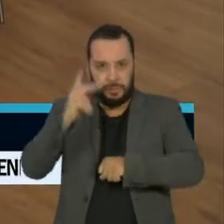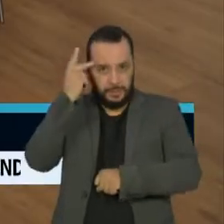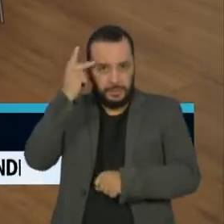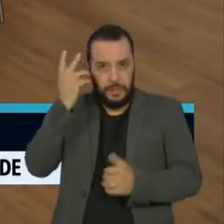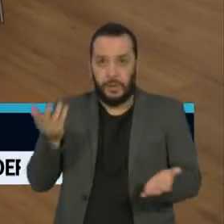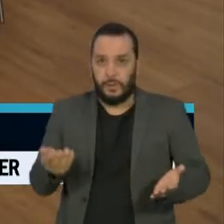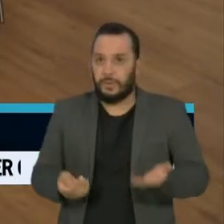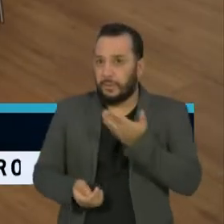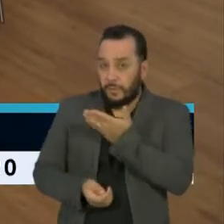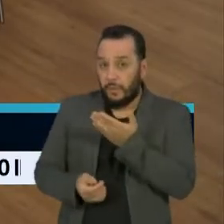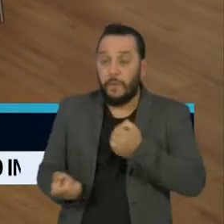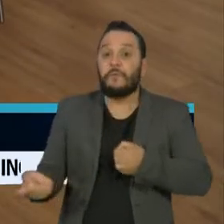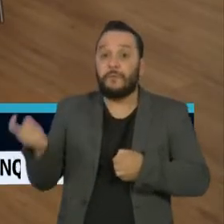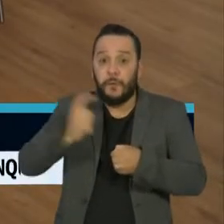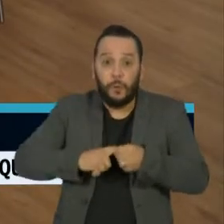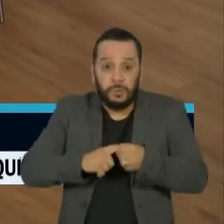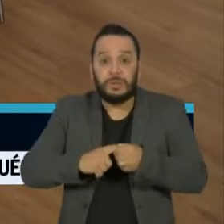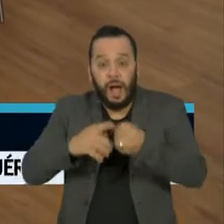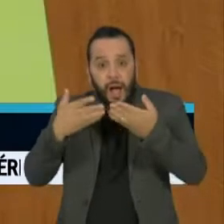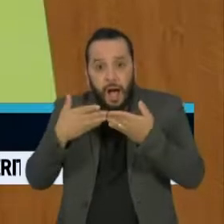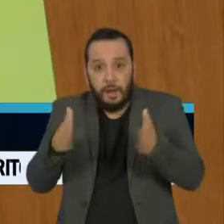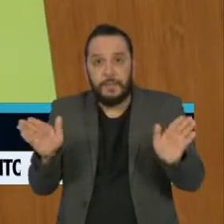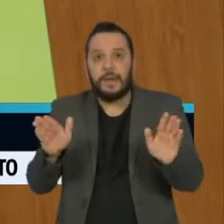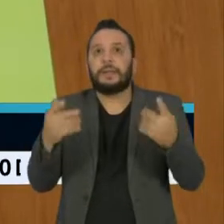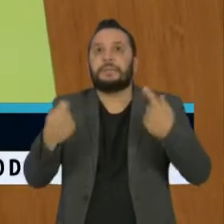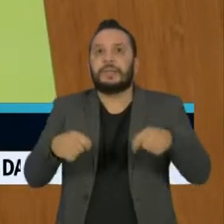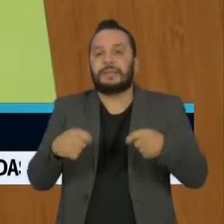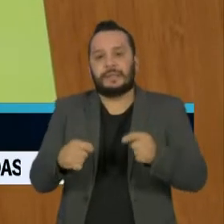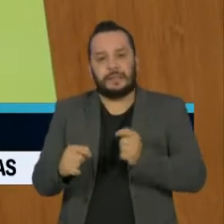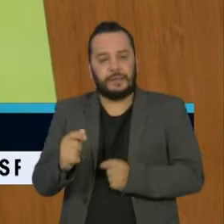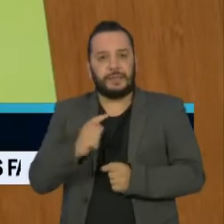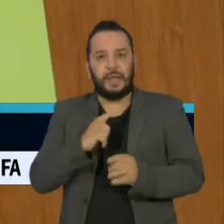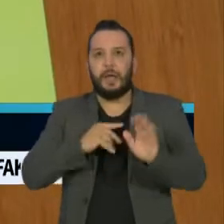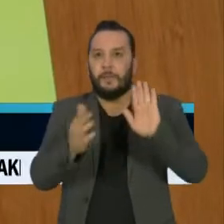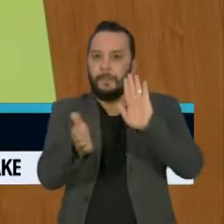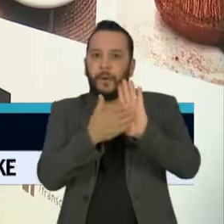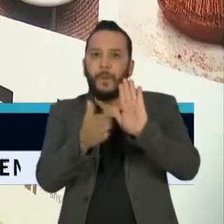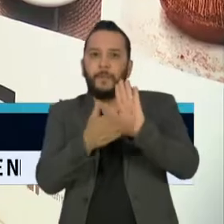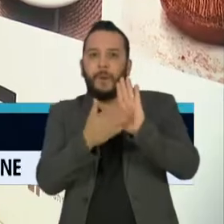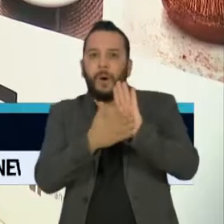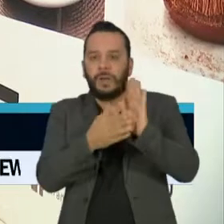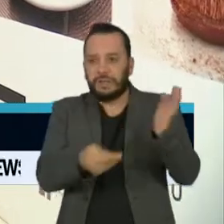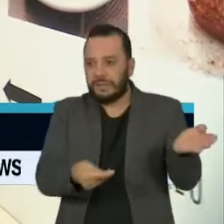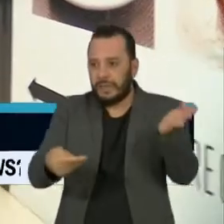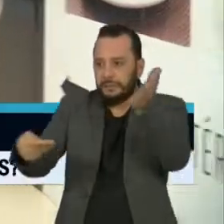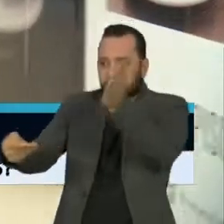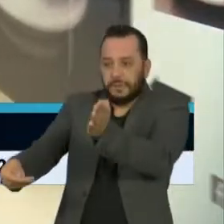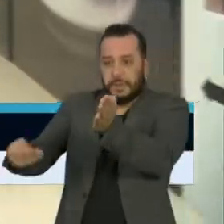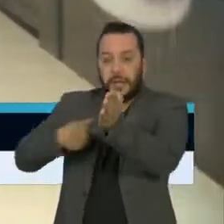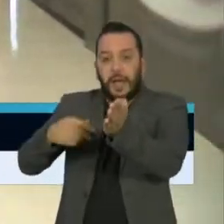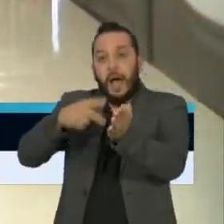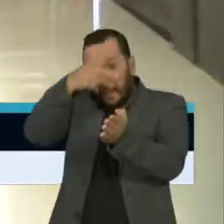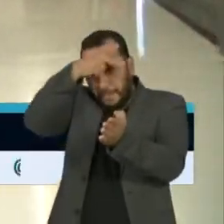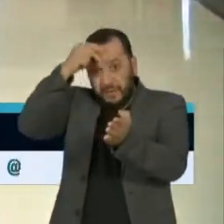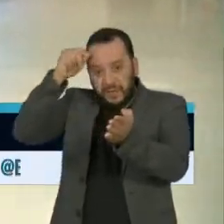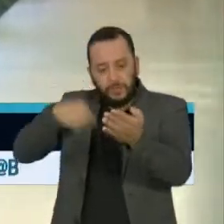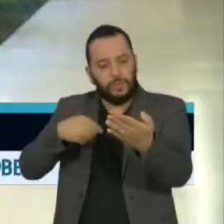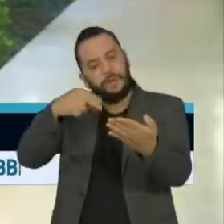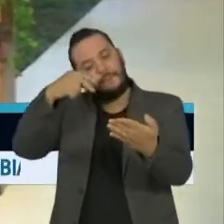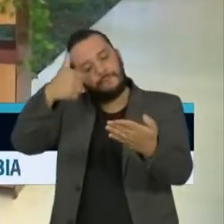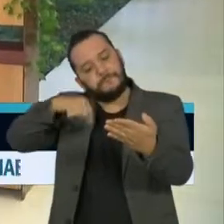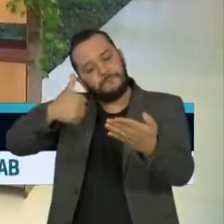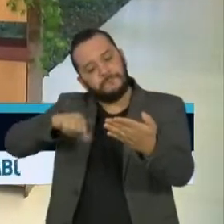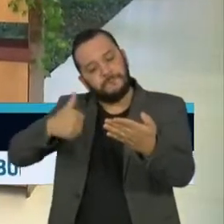paulista para voltar a funcionar eles precisam entregar propostas para receber o aval da prefeitura a partir de